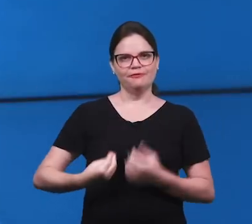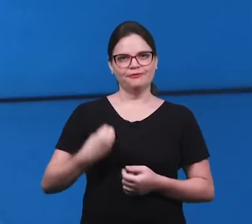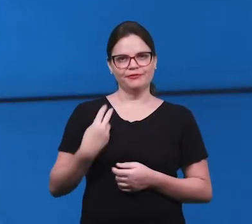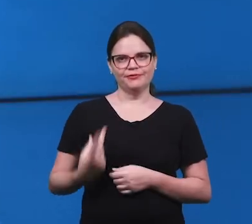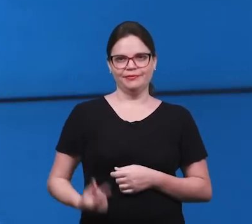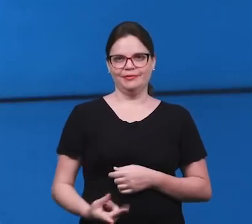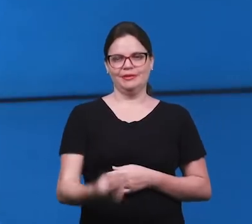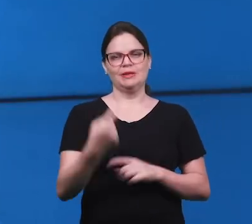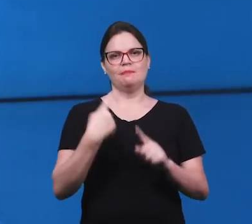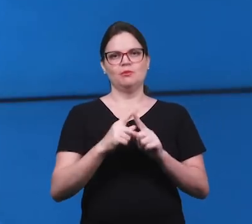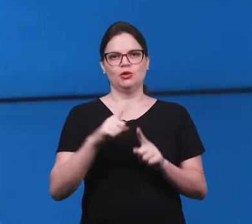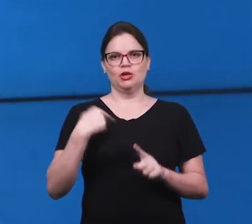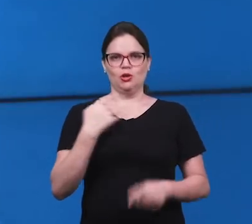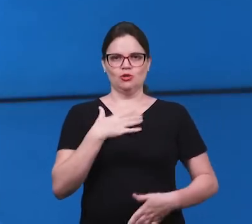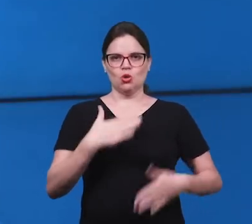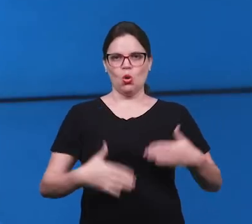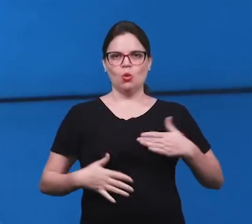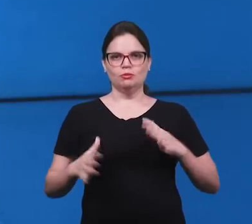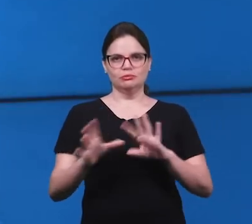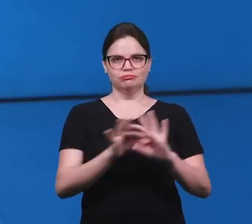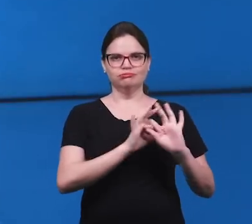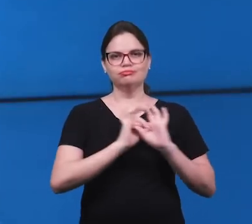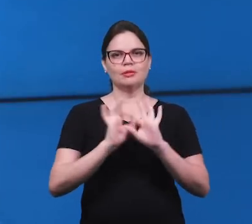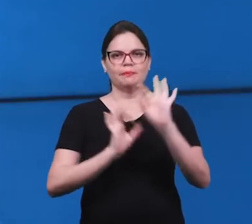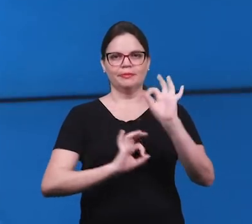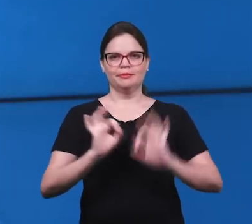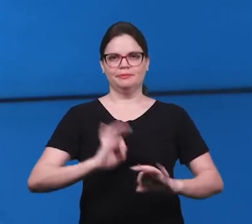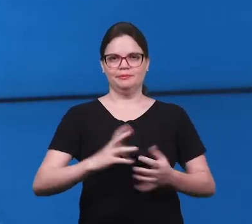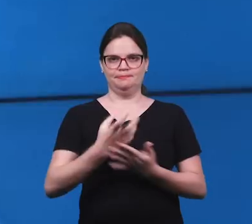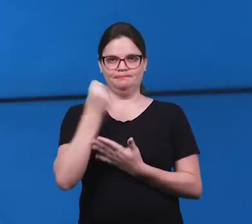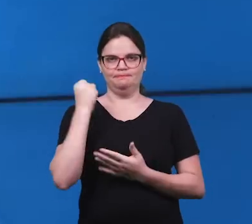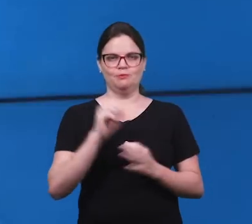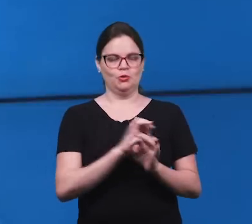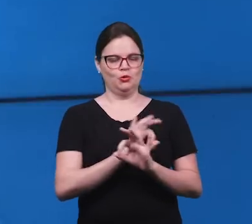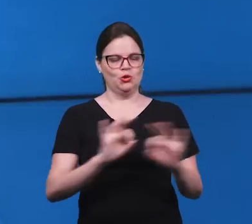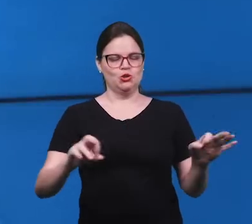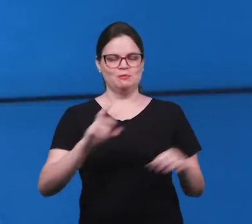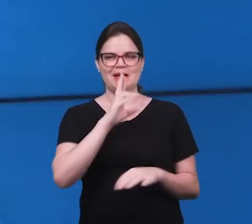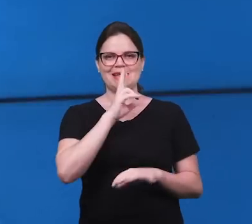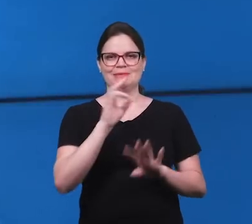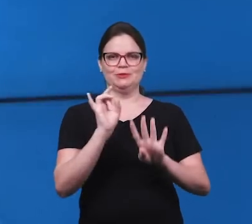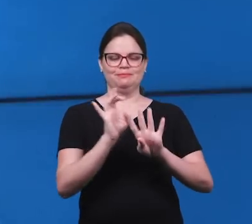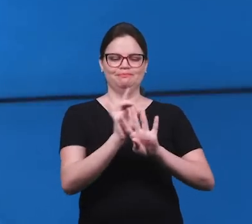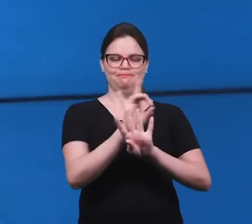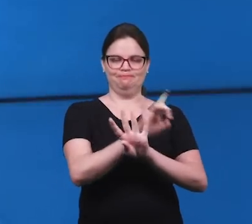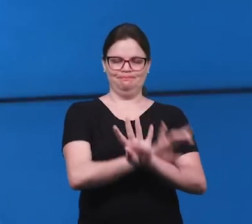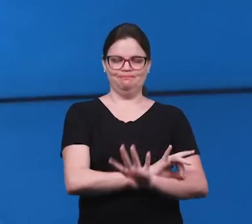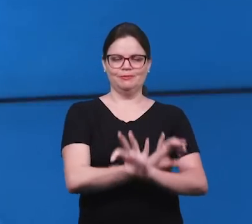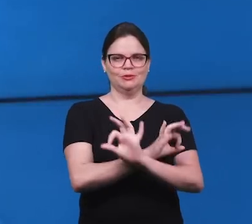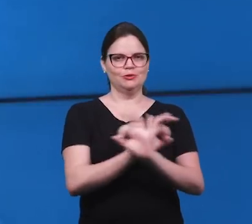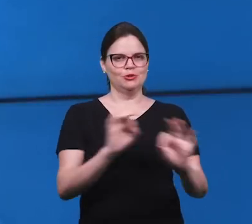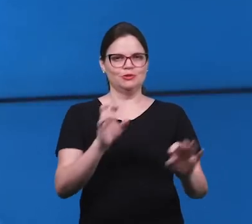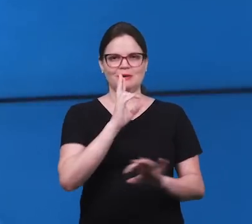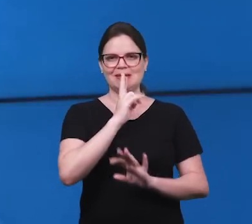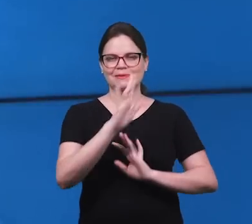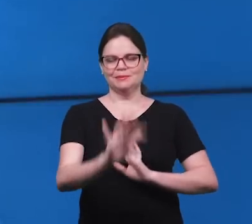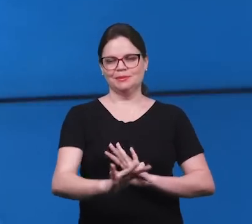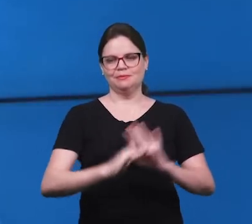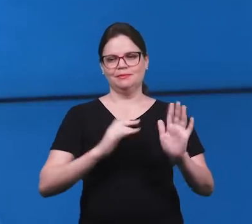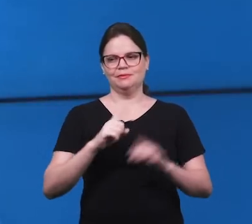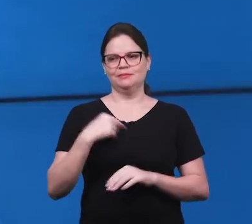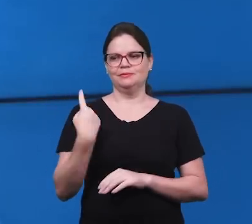porque a igreja é corpo de Cristo, e preparando a igreja para o arrebatamento. Muito bem colocado nas 4 respostas, muito